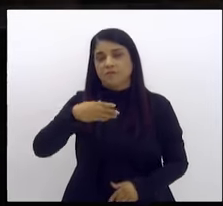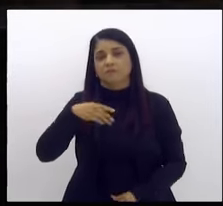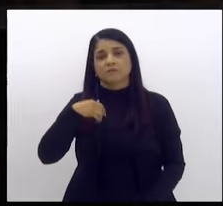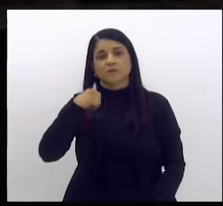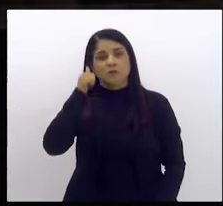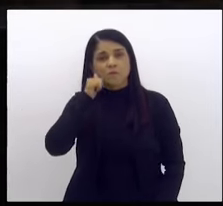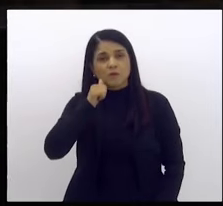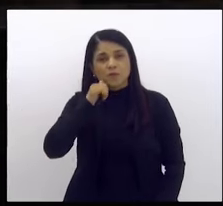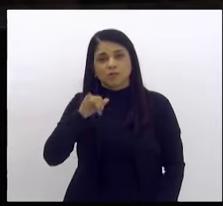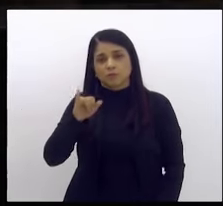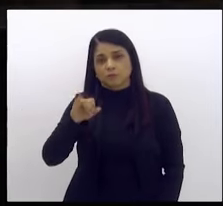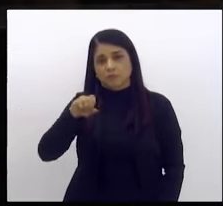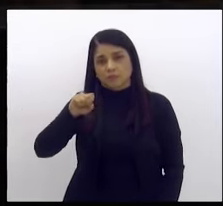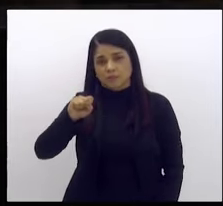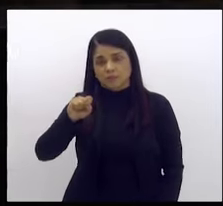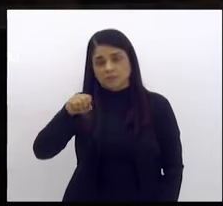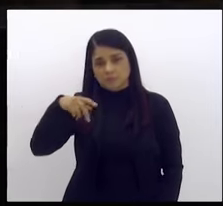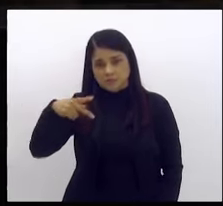são